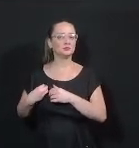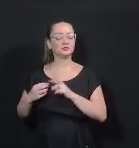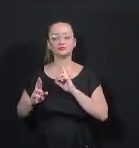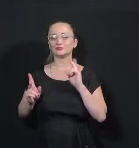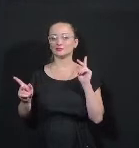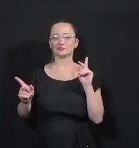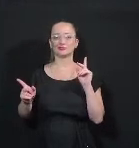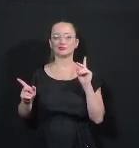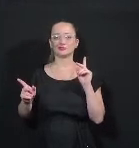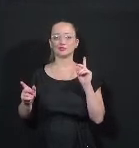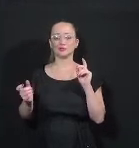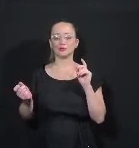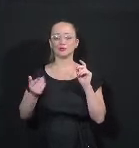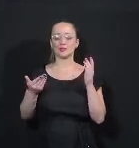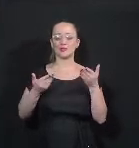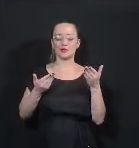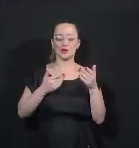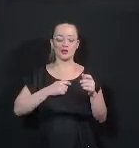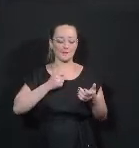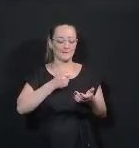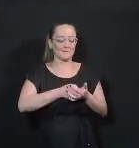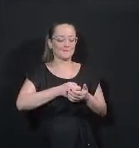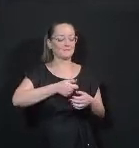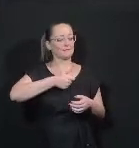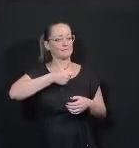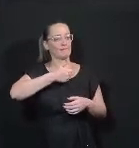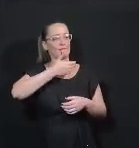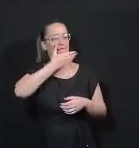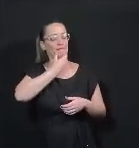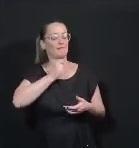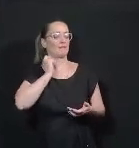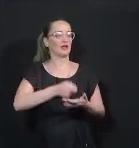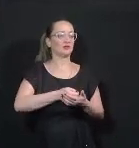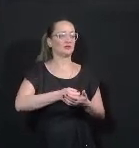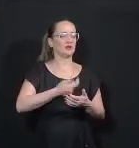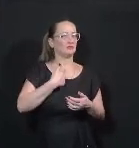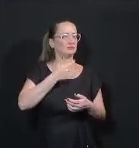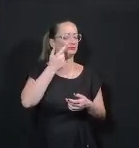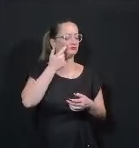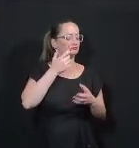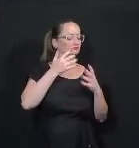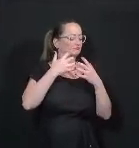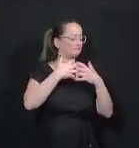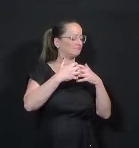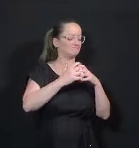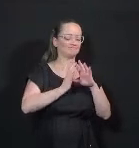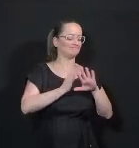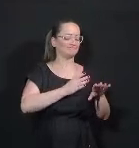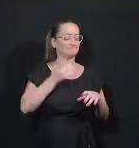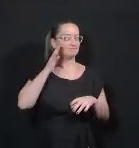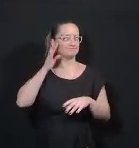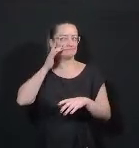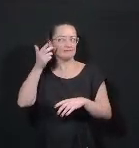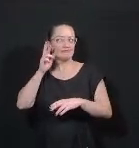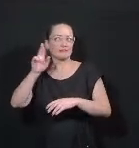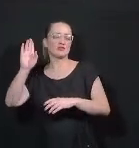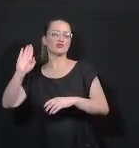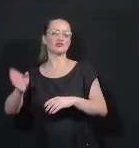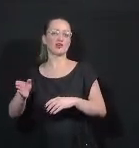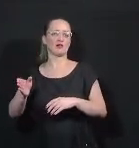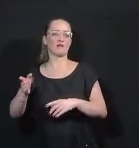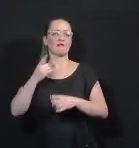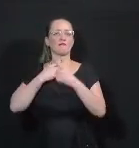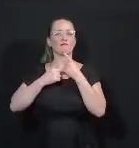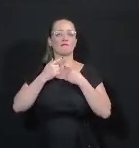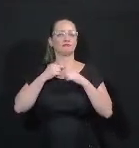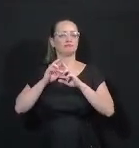diferente daquele destino patriarcal, né? Uma vida onde elas pudessem aspirar maior igualdade